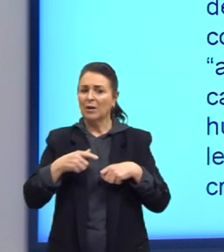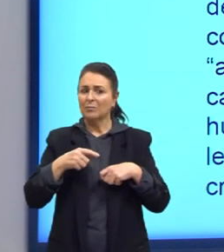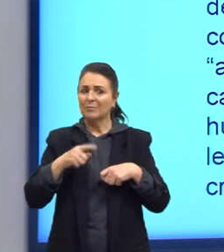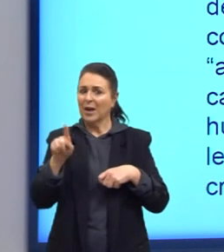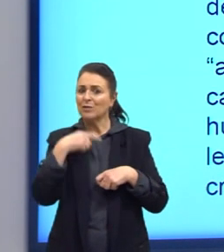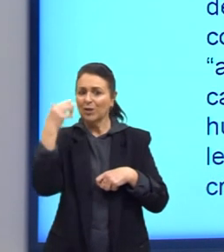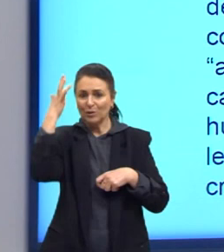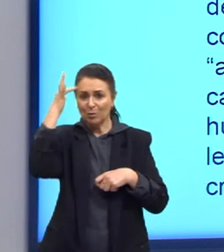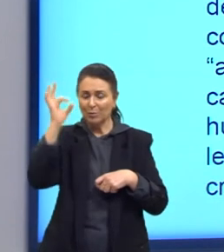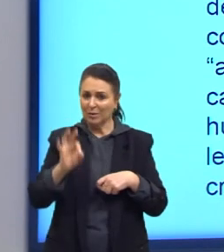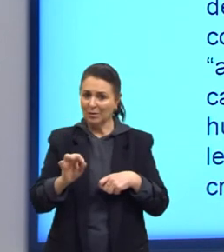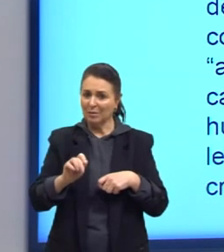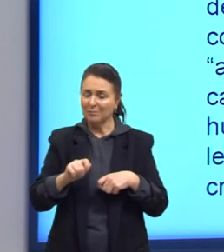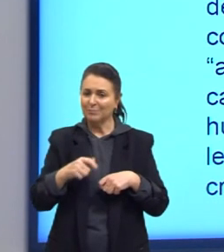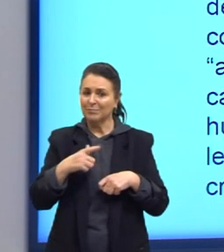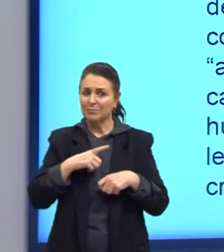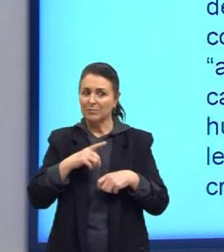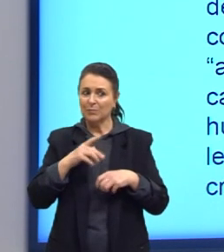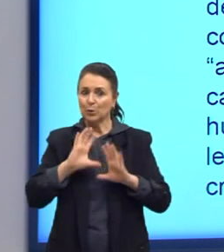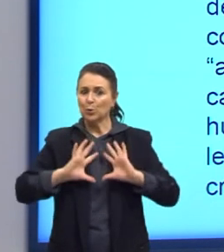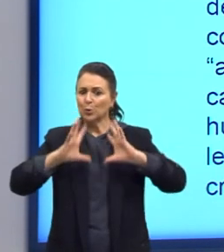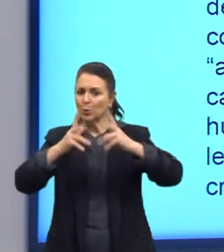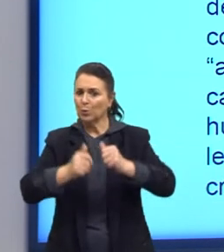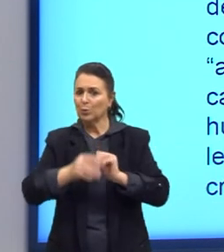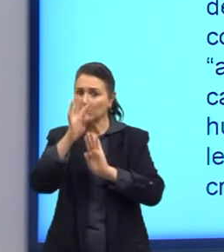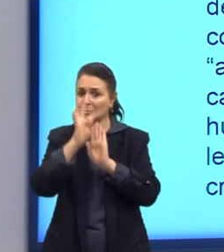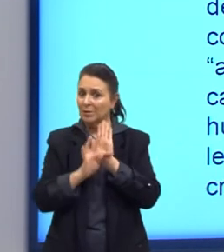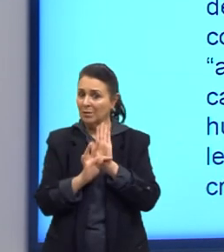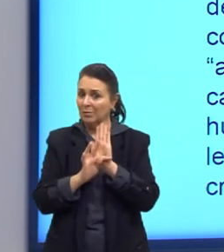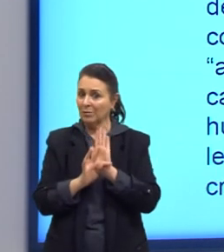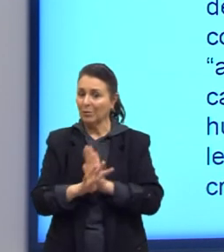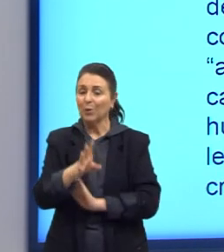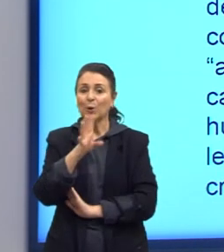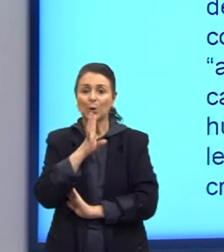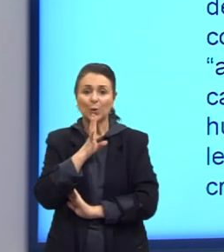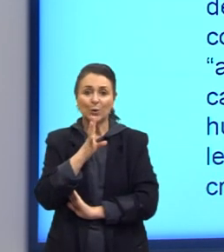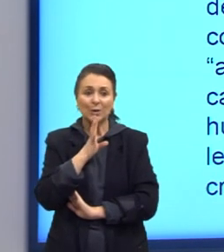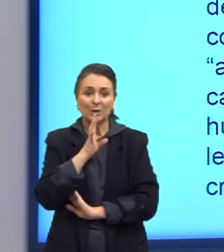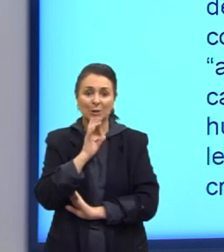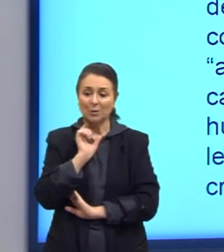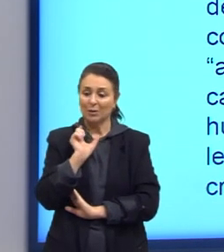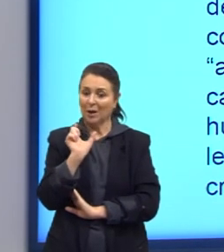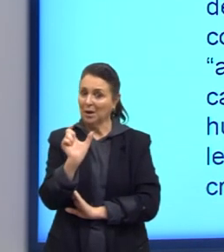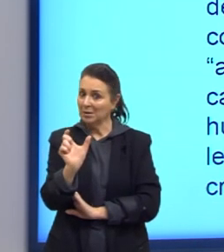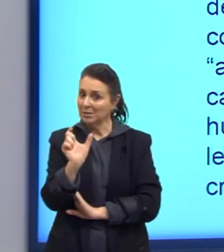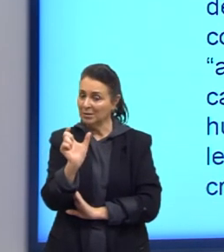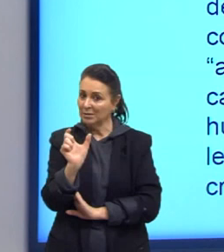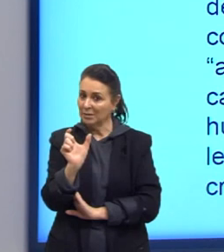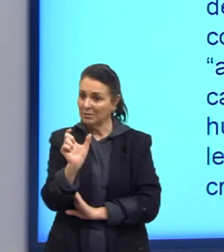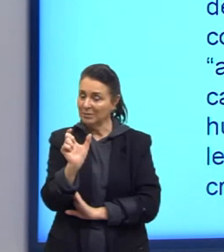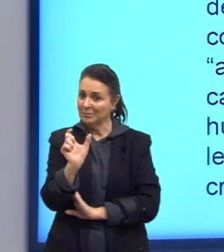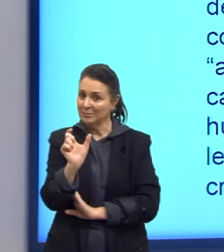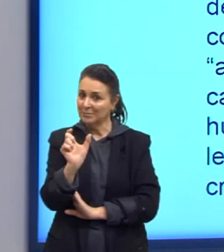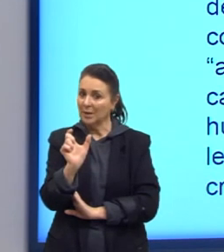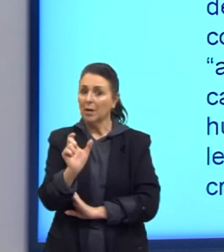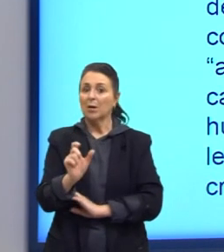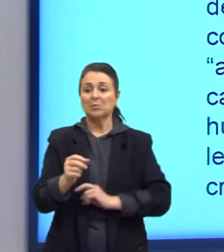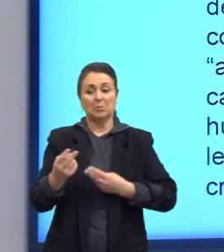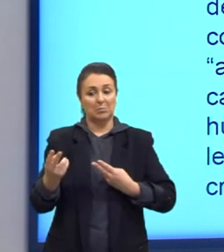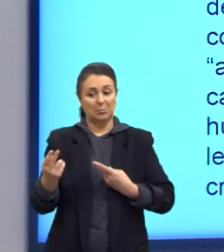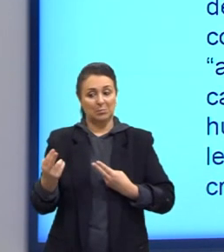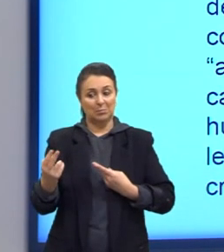compreender a totalidade do texto conhecendo essas palavras né que são